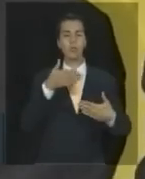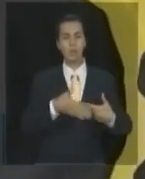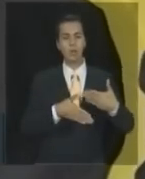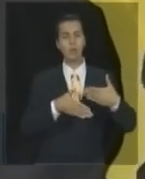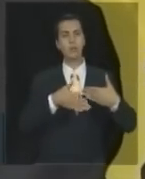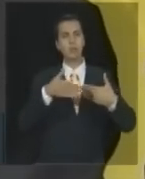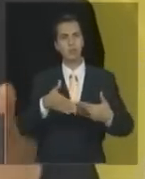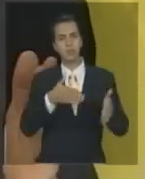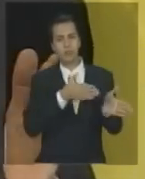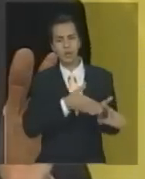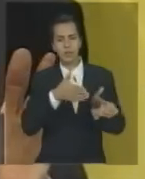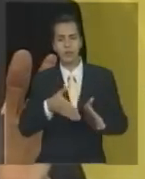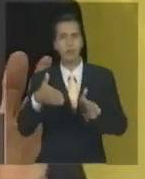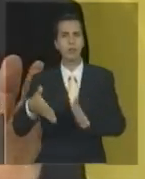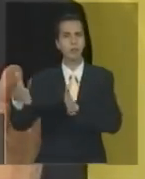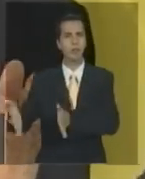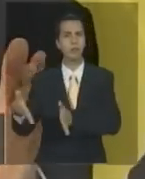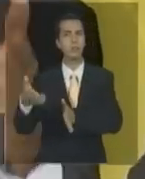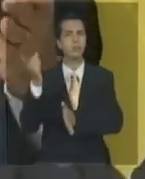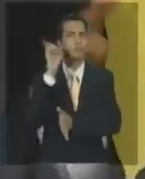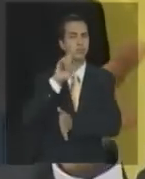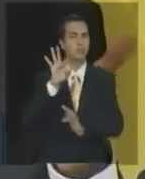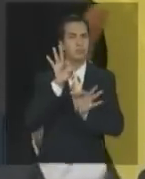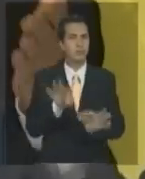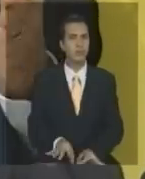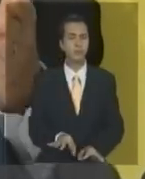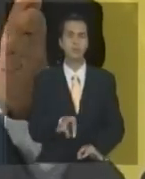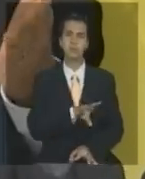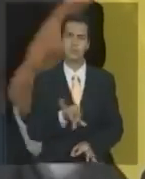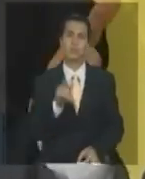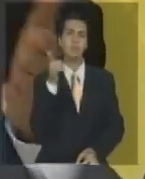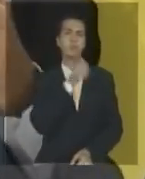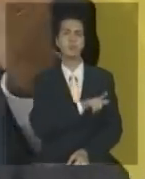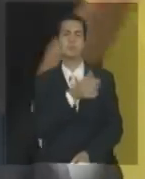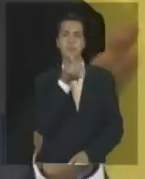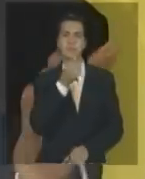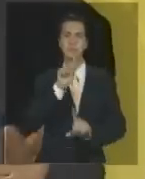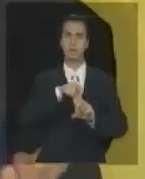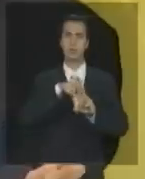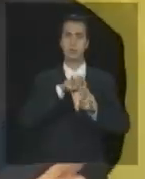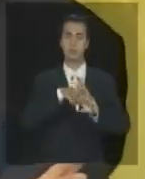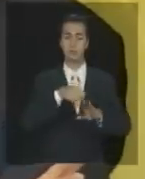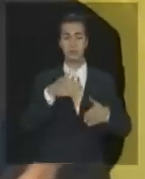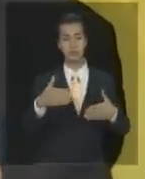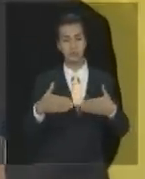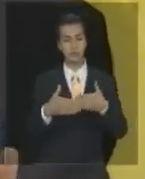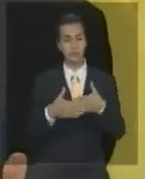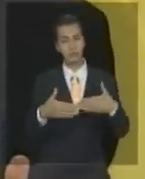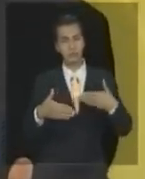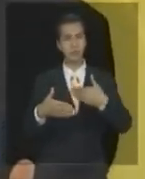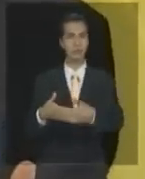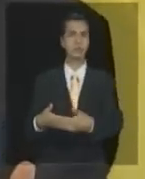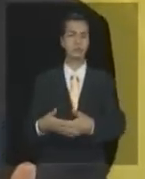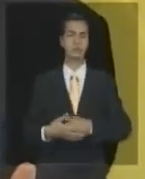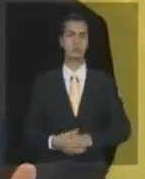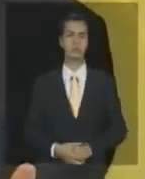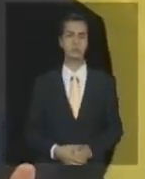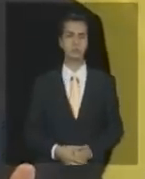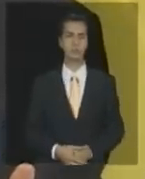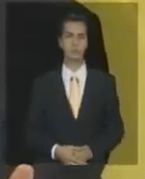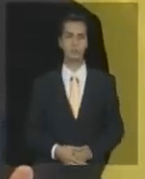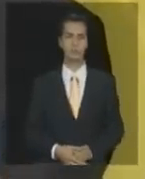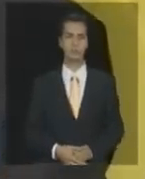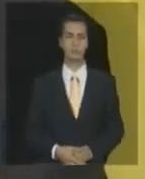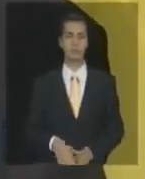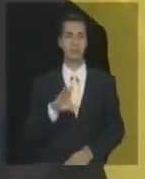programadas, quebrando esses 6 meses em prazos que caibam aí dentro. E o acompanhamento